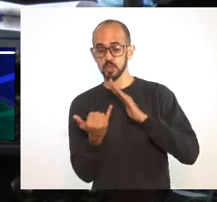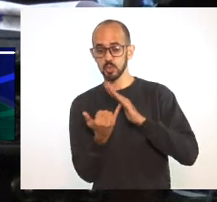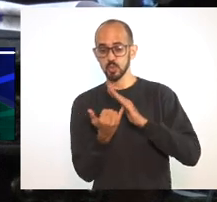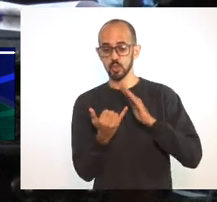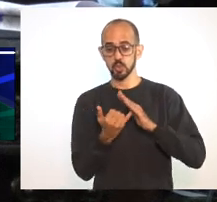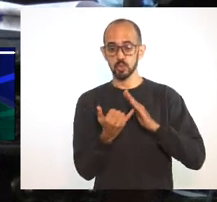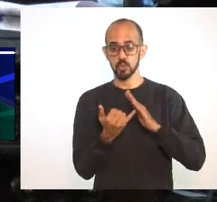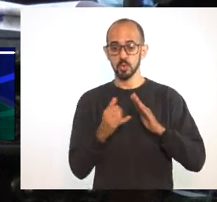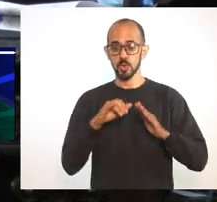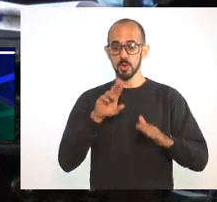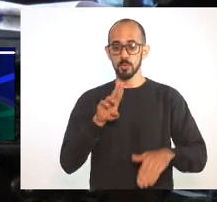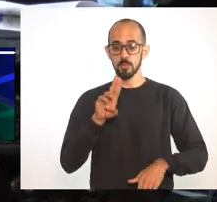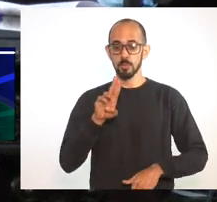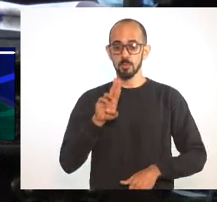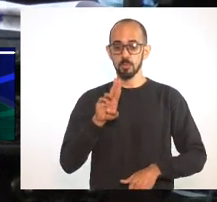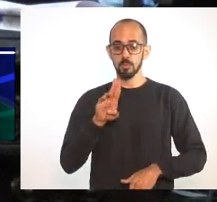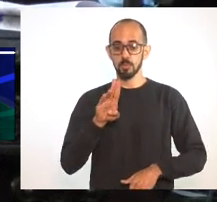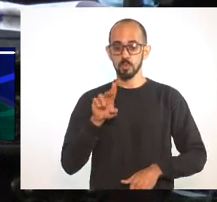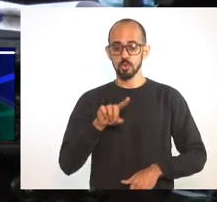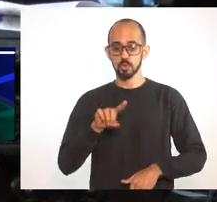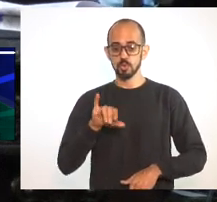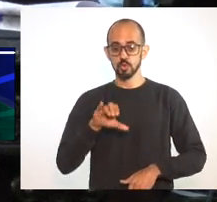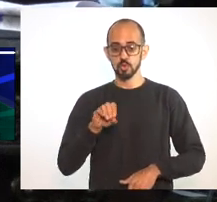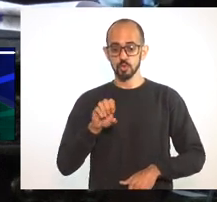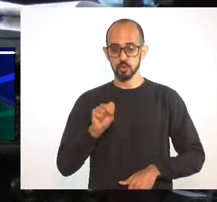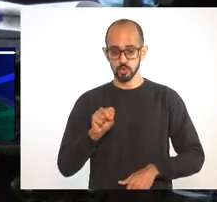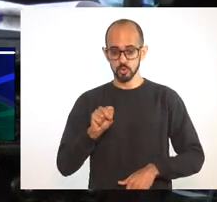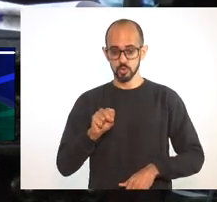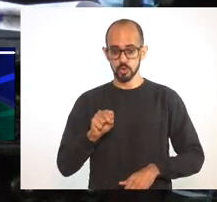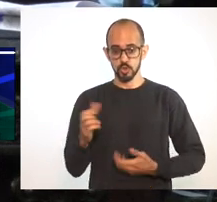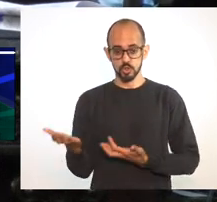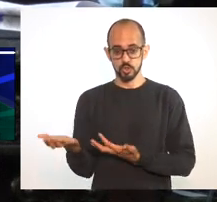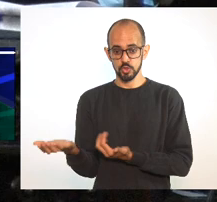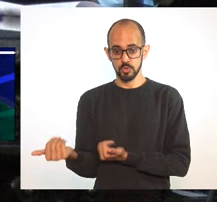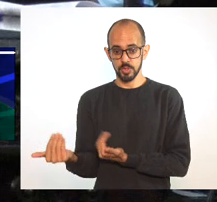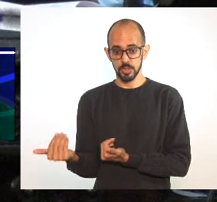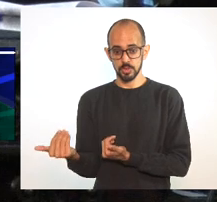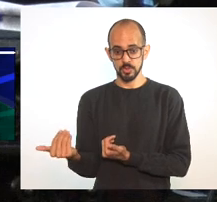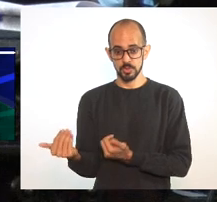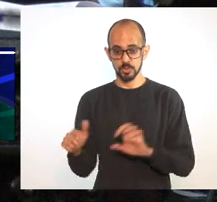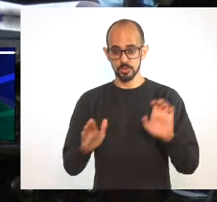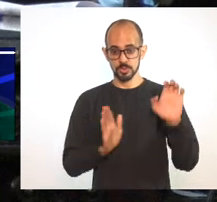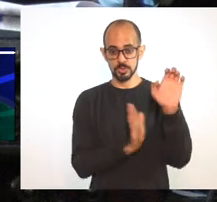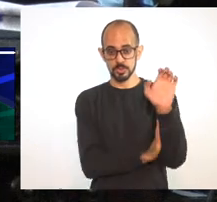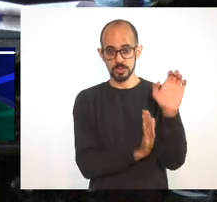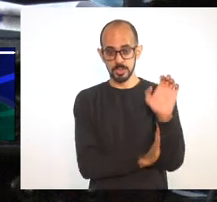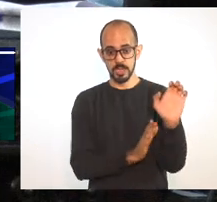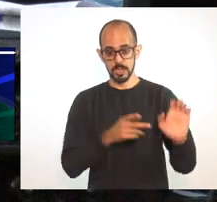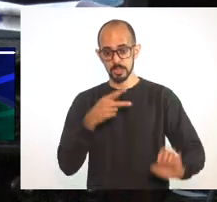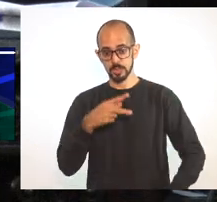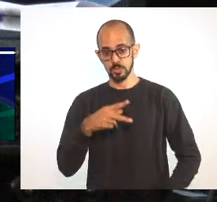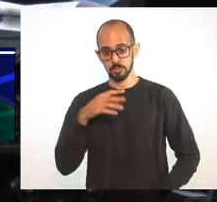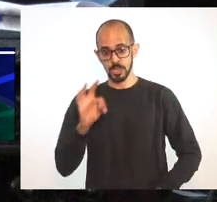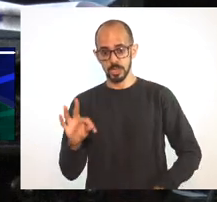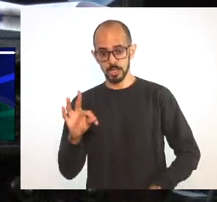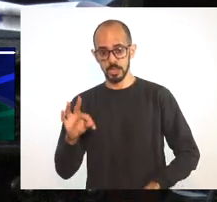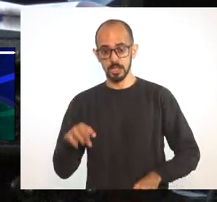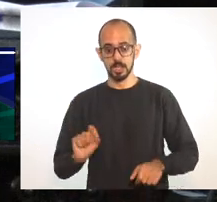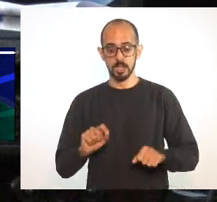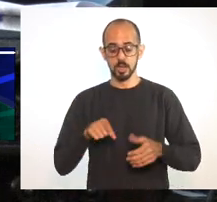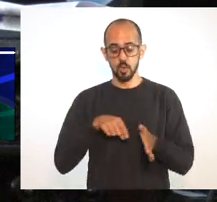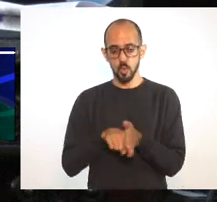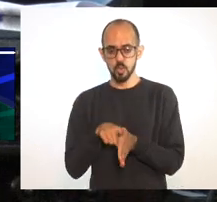Compa, Arquivo das Mulheres, Juventude da Articulação de Esquerda do PT, Consulta